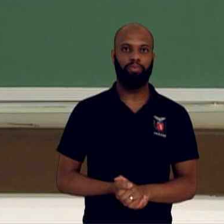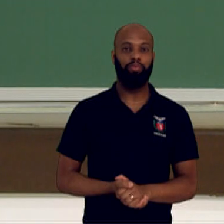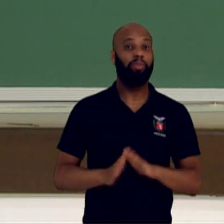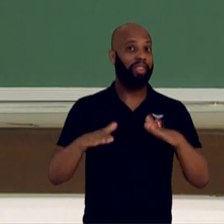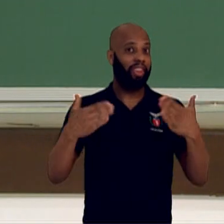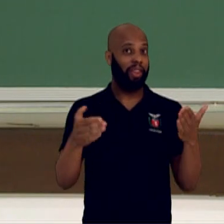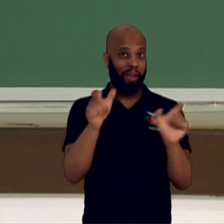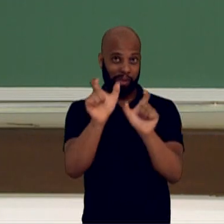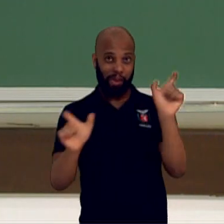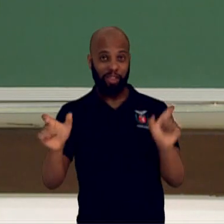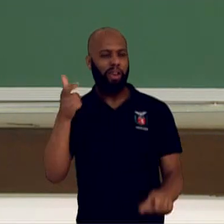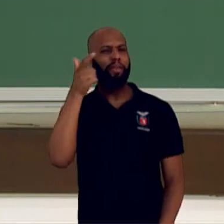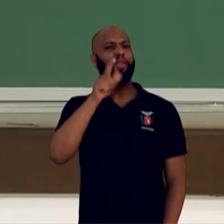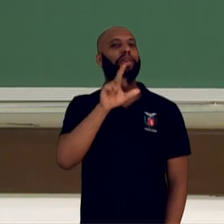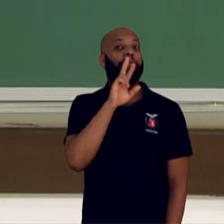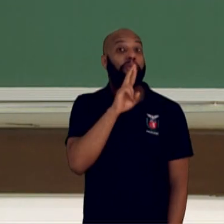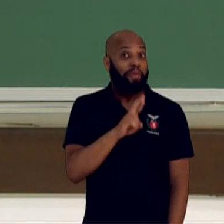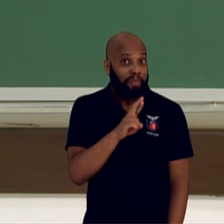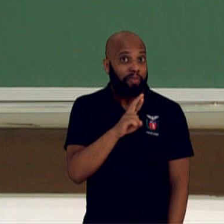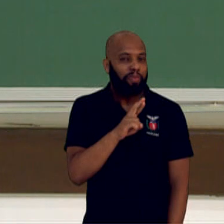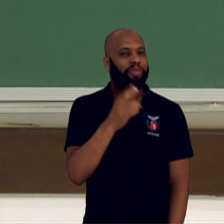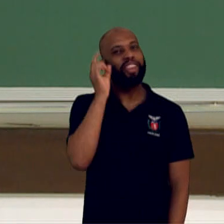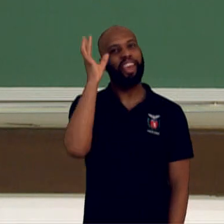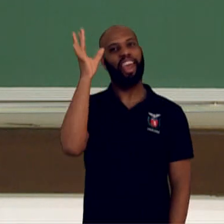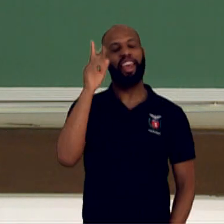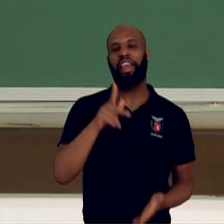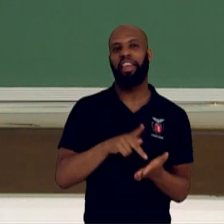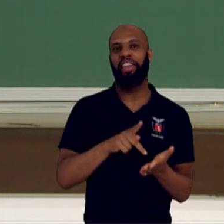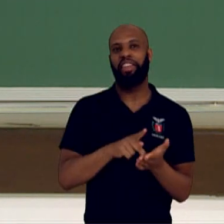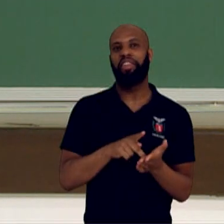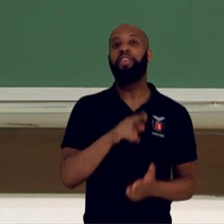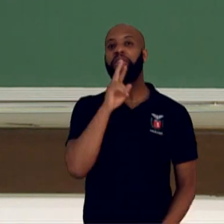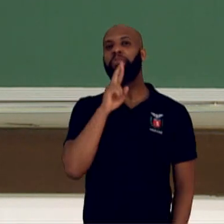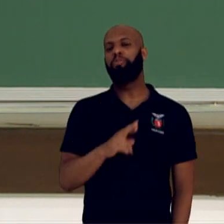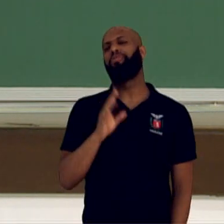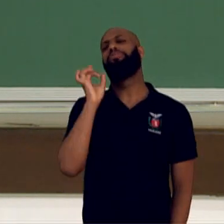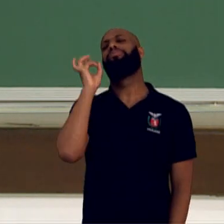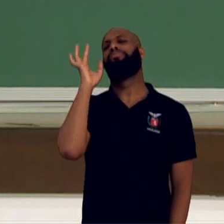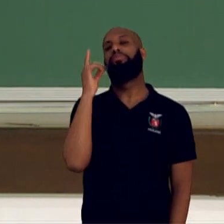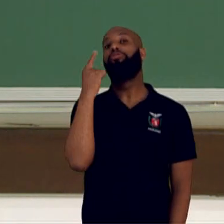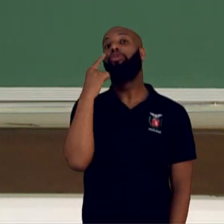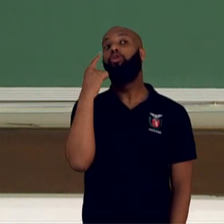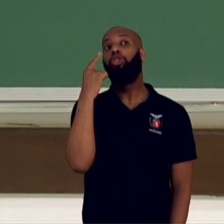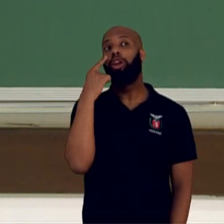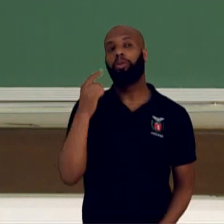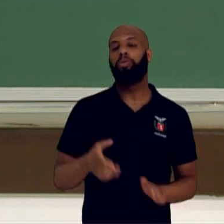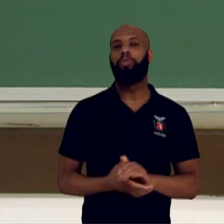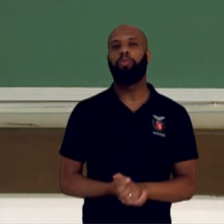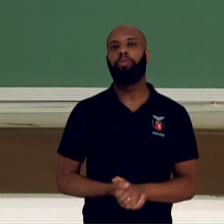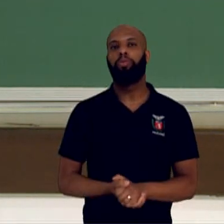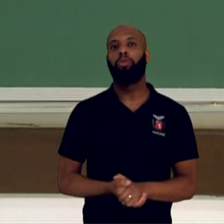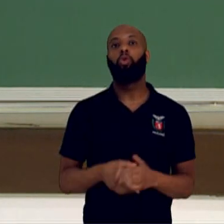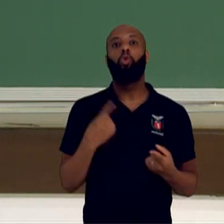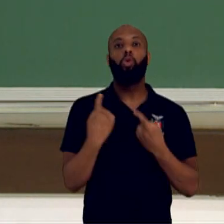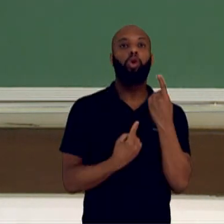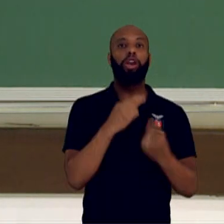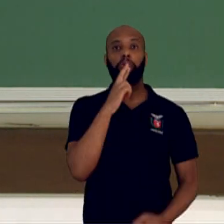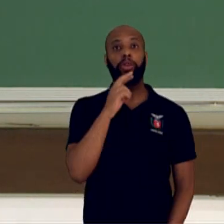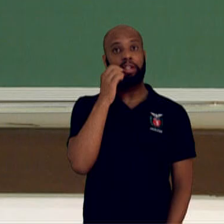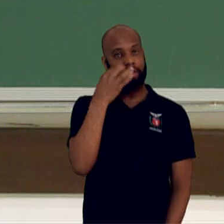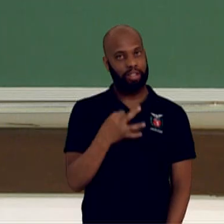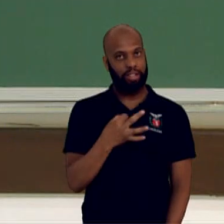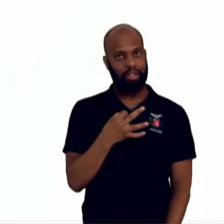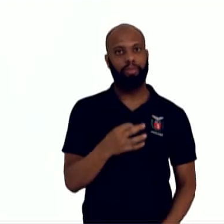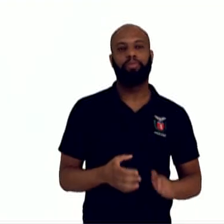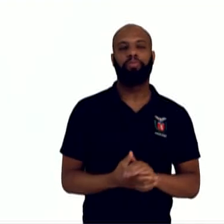Daí, pessoal, conseguiram responder? Foi fácil, né? Resposta bem facinho. Vamos ver qual foi a resposta? Qual é a correta? A